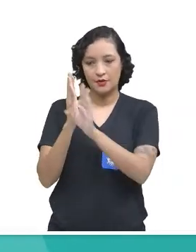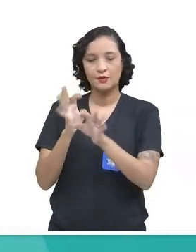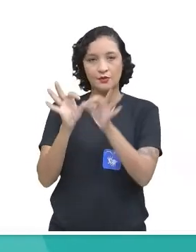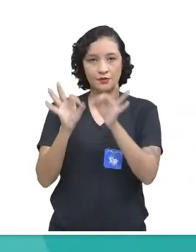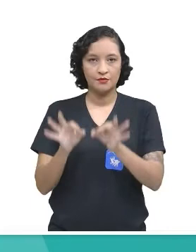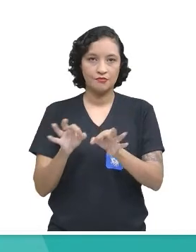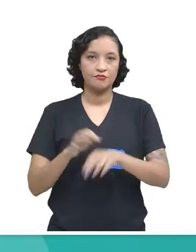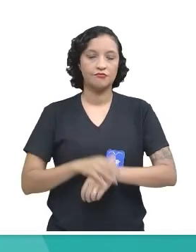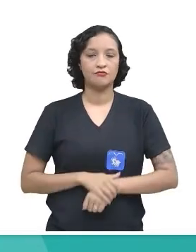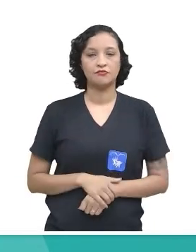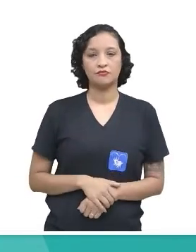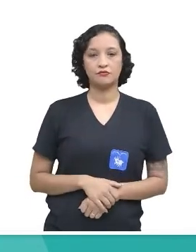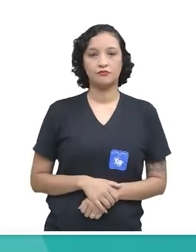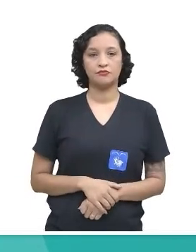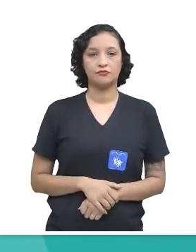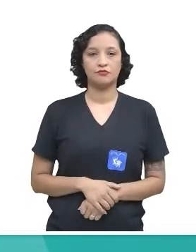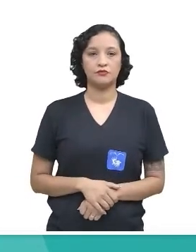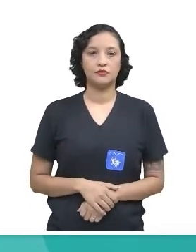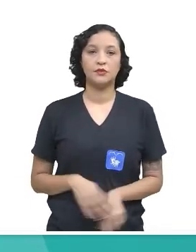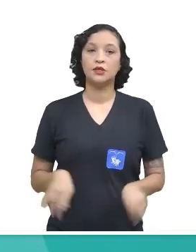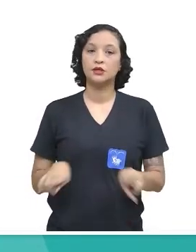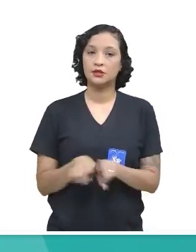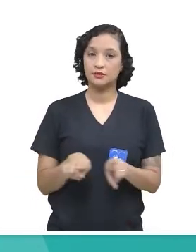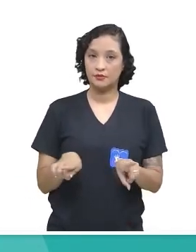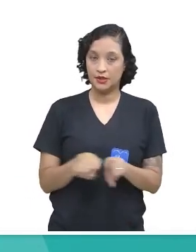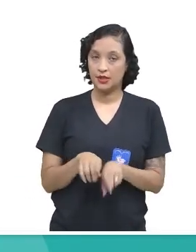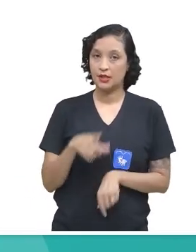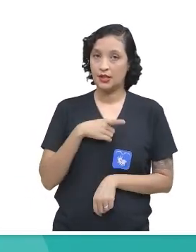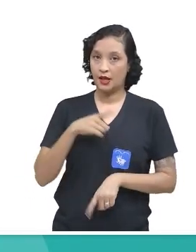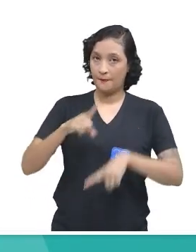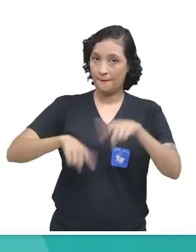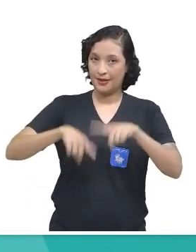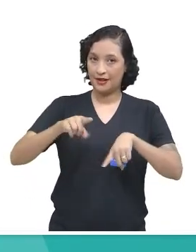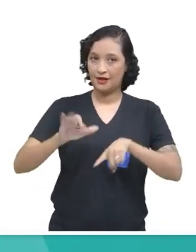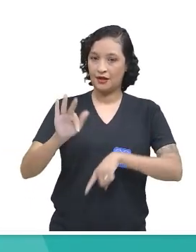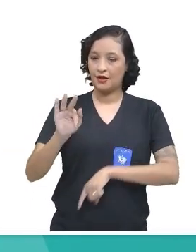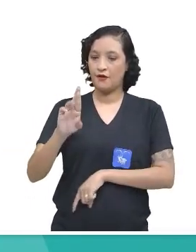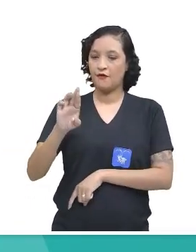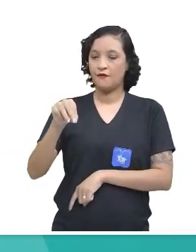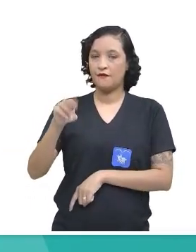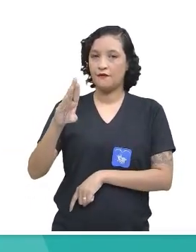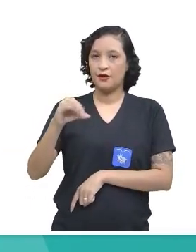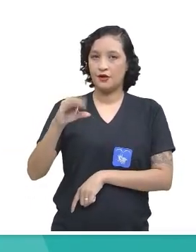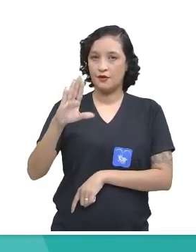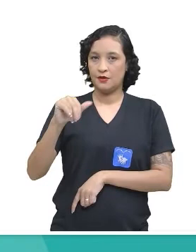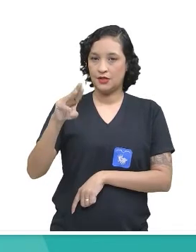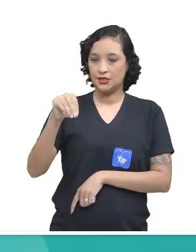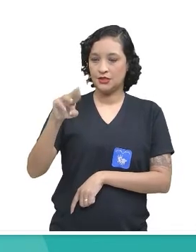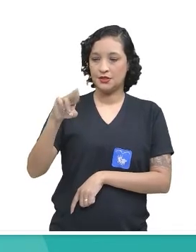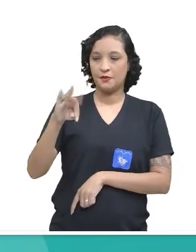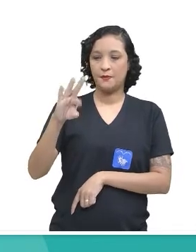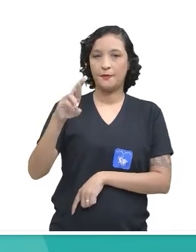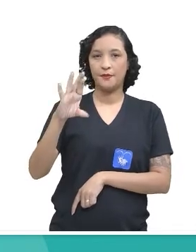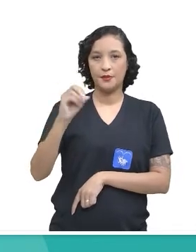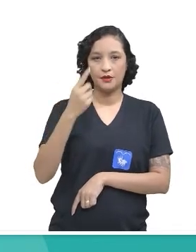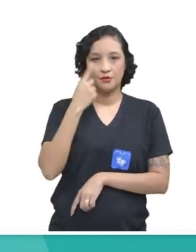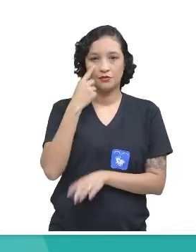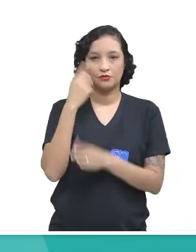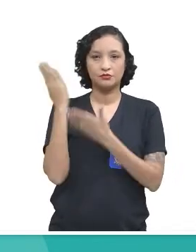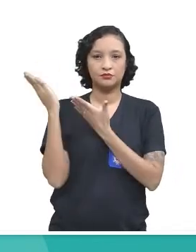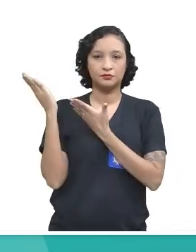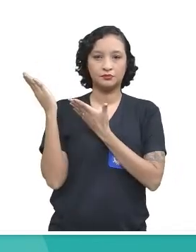a 1 minuto. Nós temos também um frequencímetro ou monitor cardíaco. Esse é bem mais fácil, bem